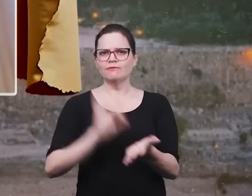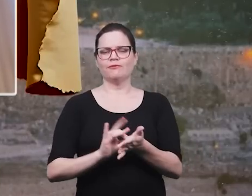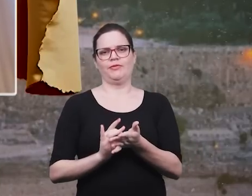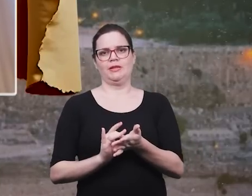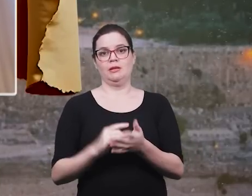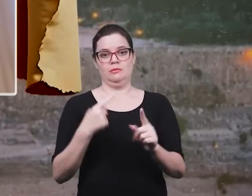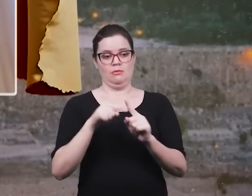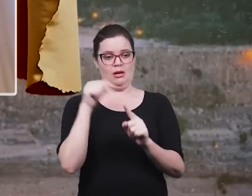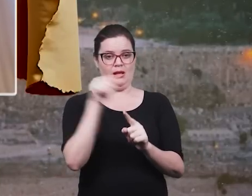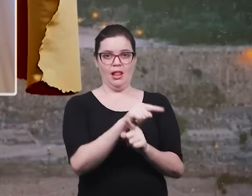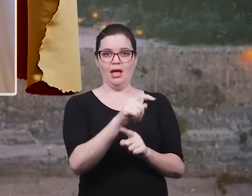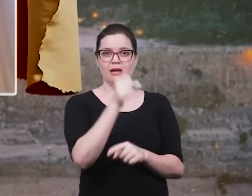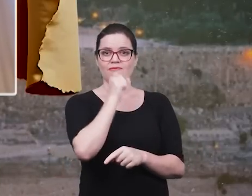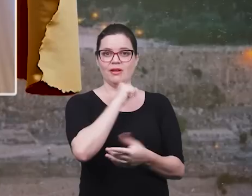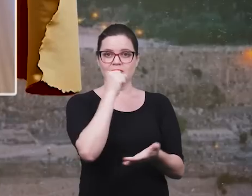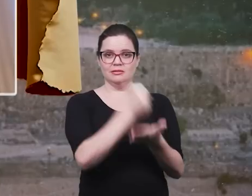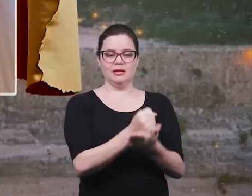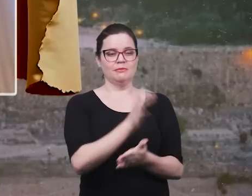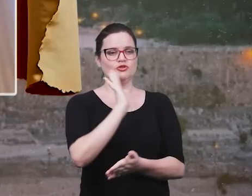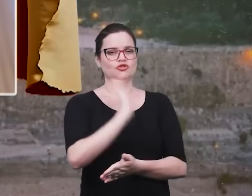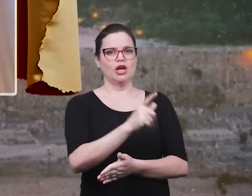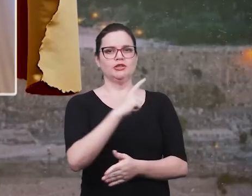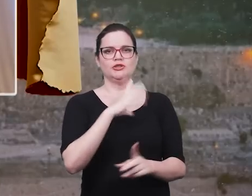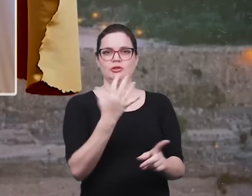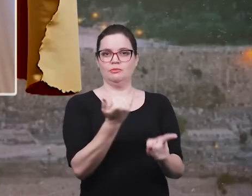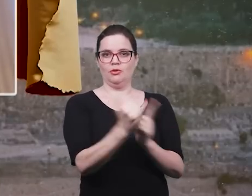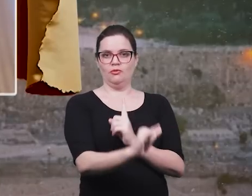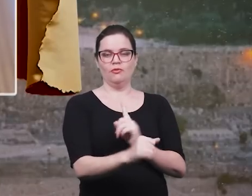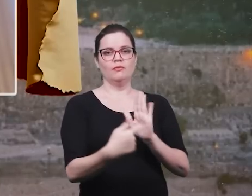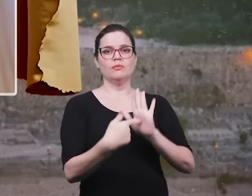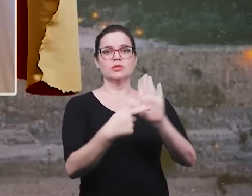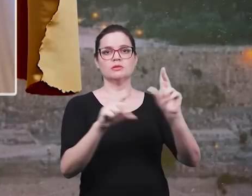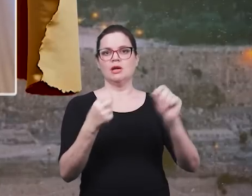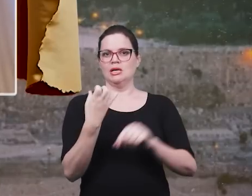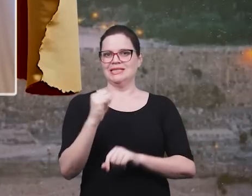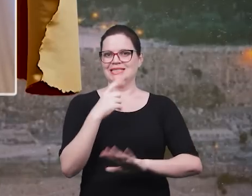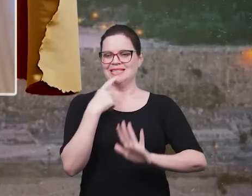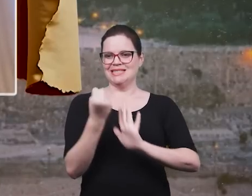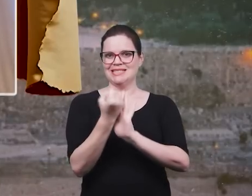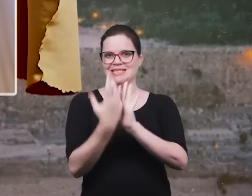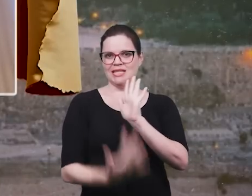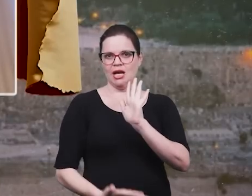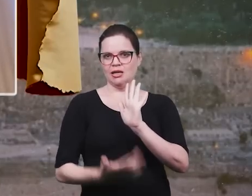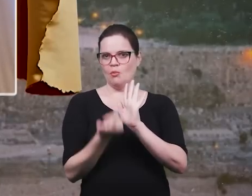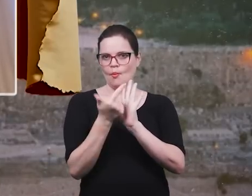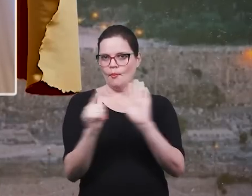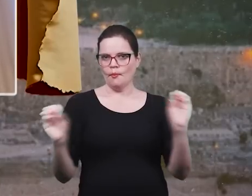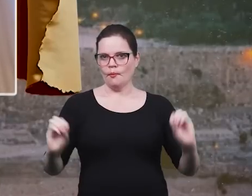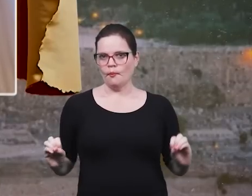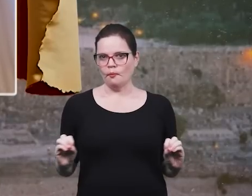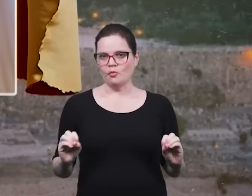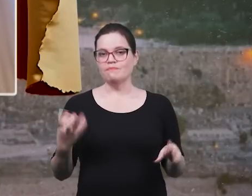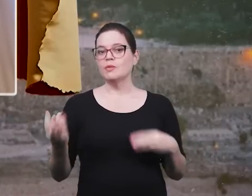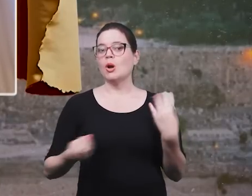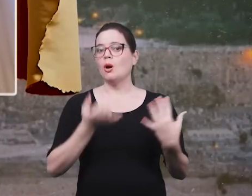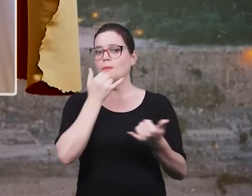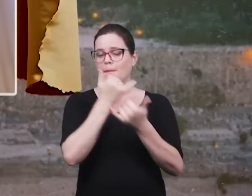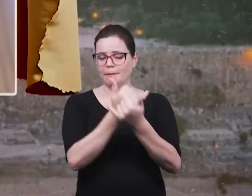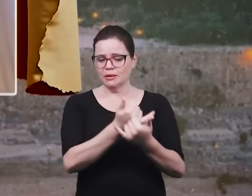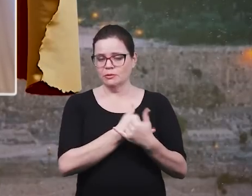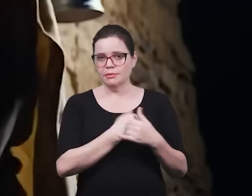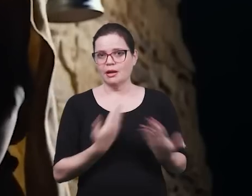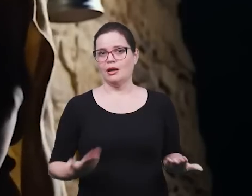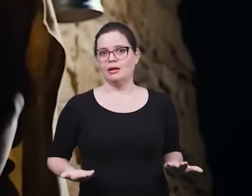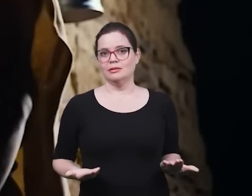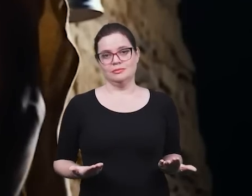era profético, mostrando que sem derramamento de sangue não há remissão de pecados. Então o sangue foi passado